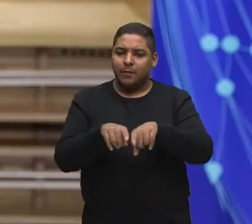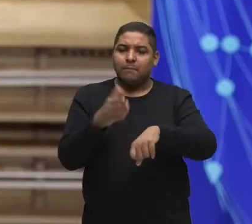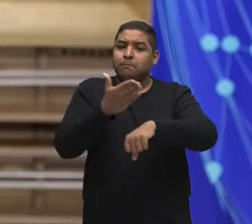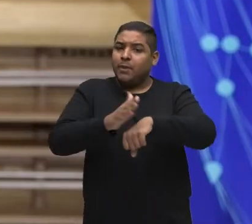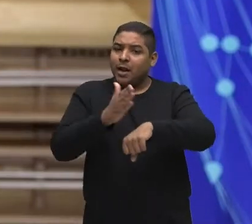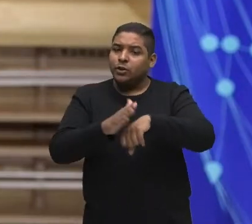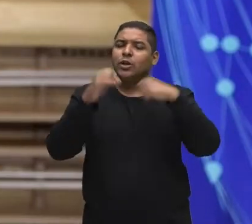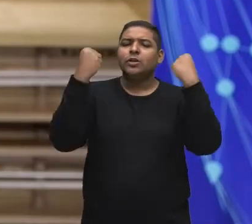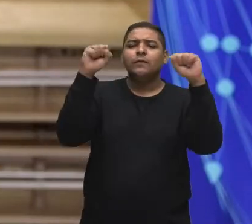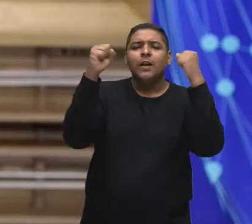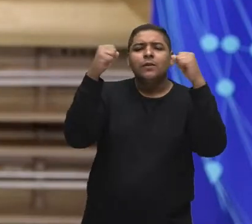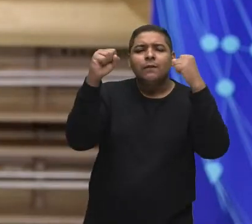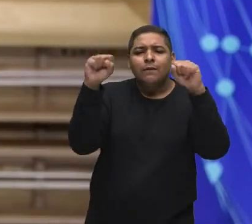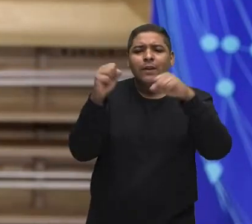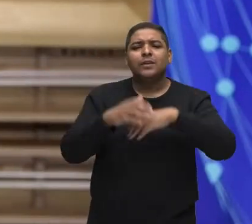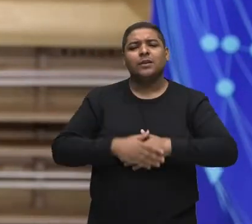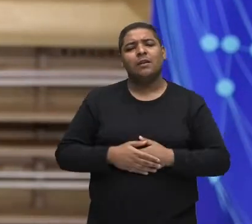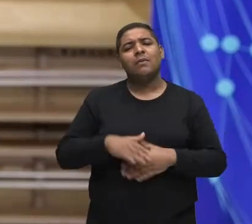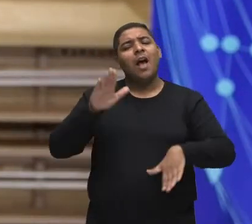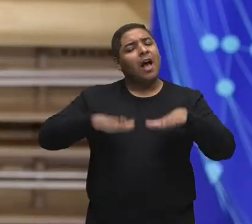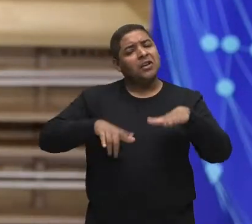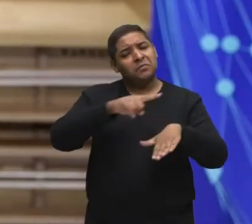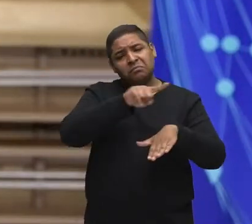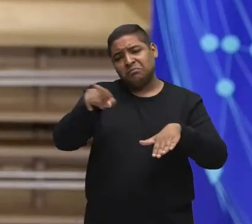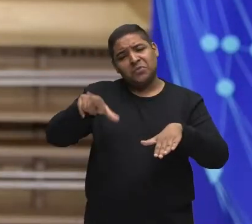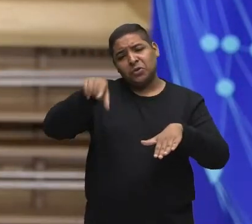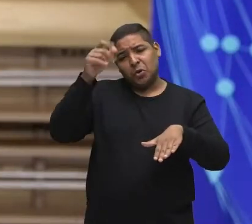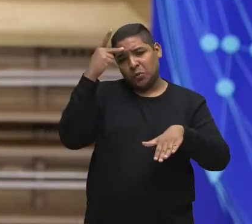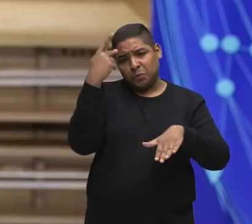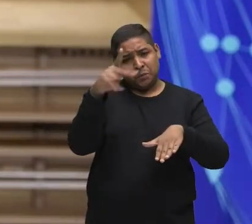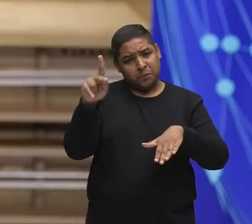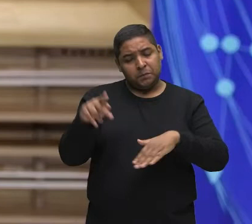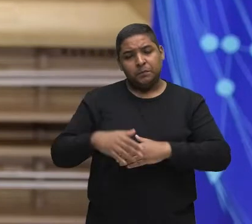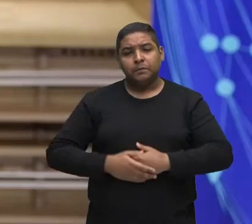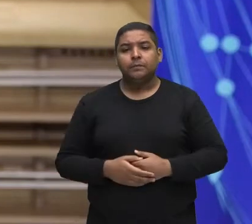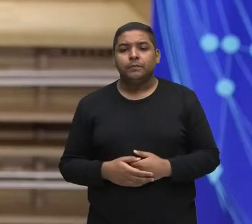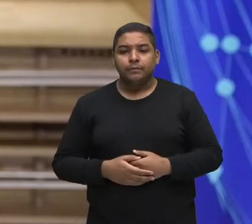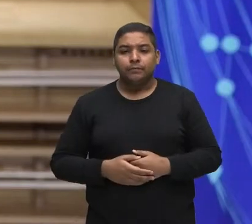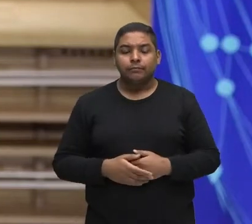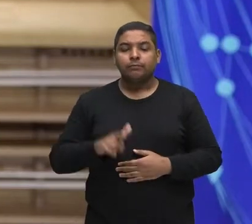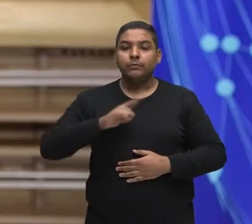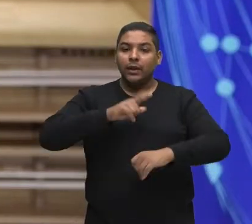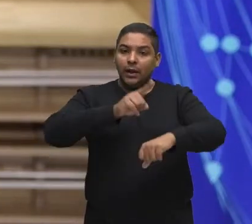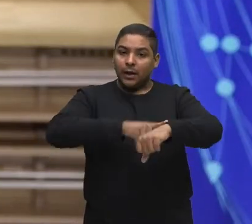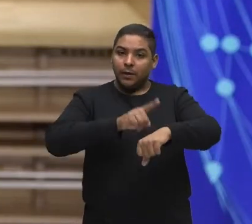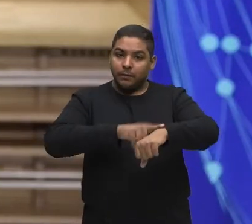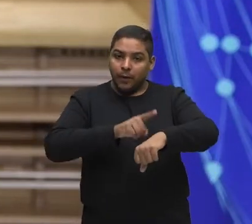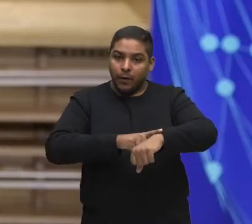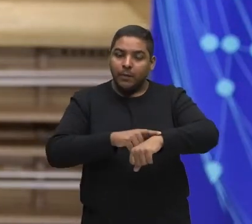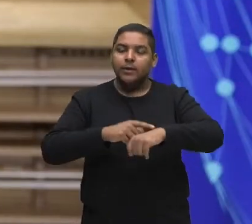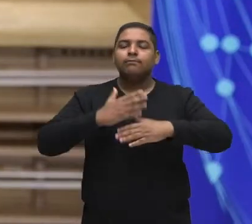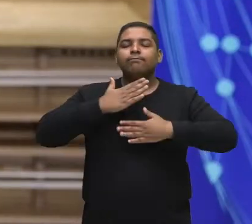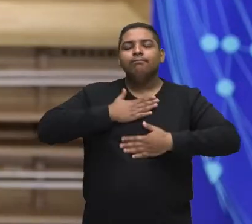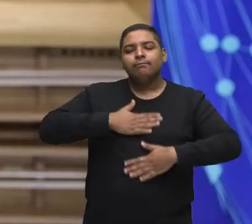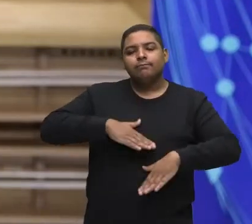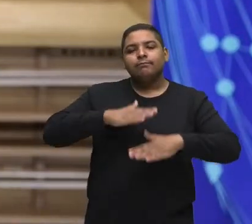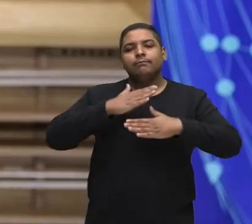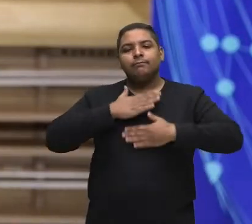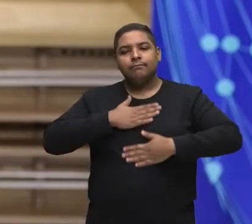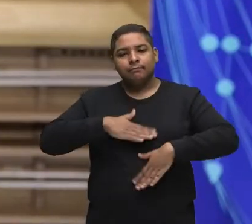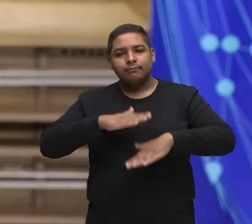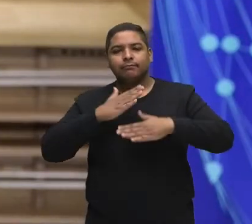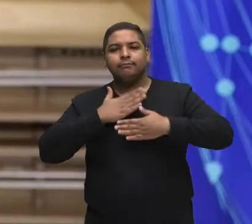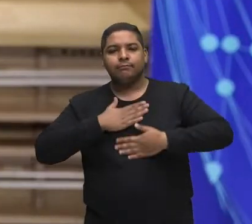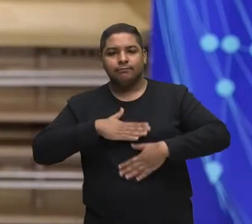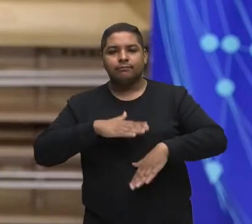atividade física, aquela que de repente é da sua preferência. Tenha momentos também para descansar e